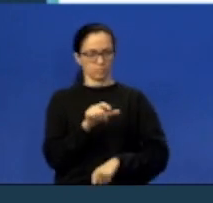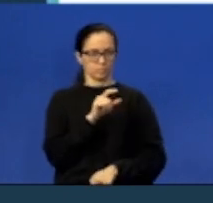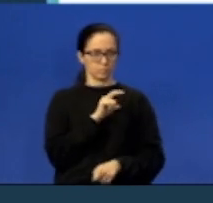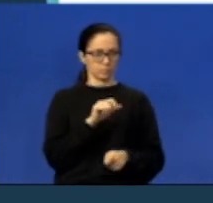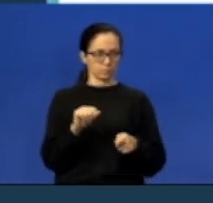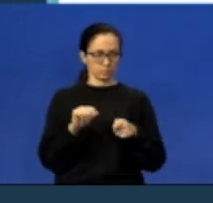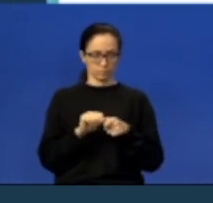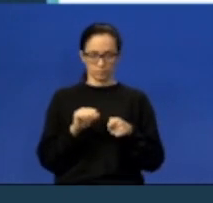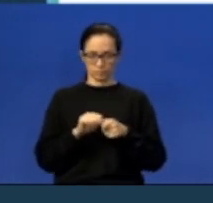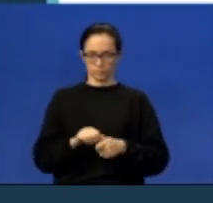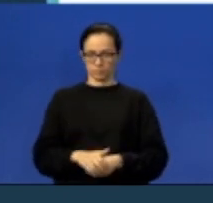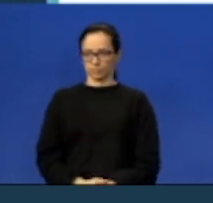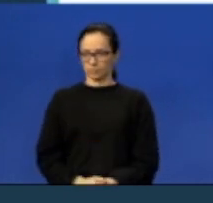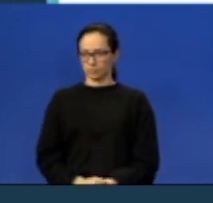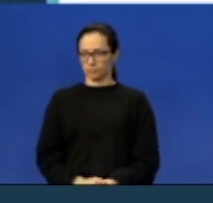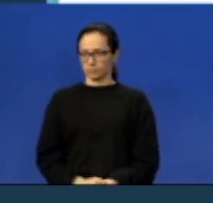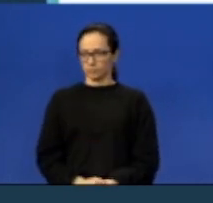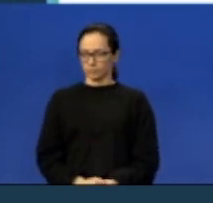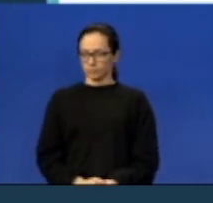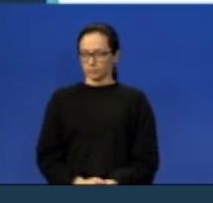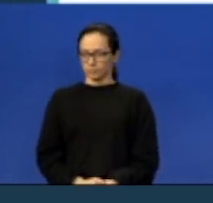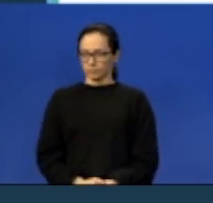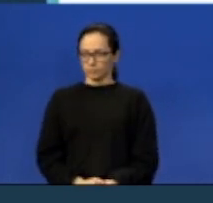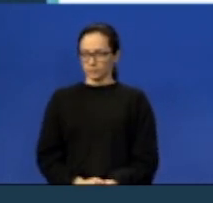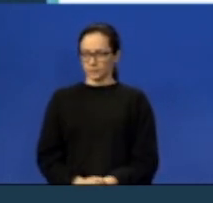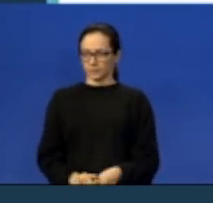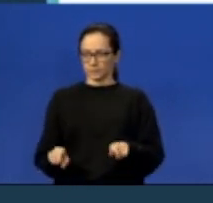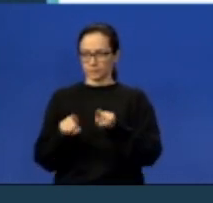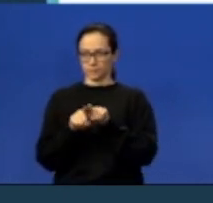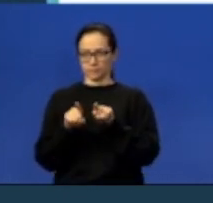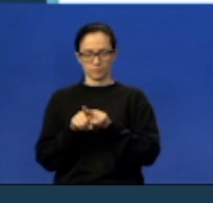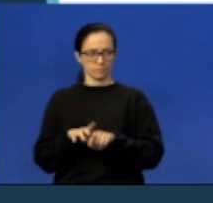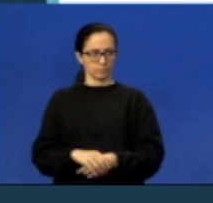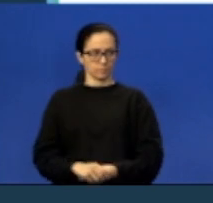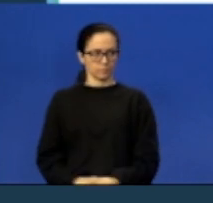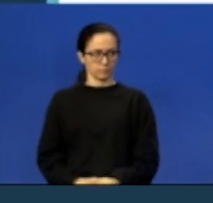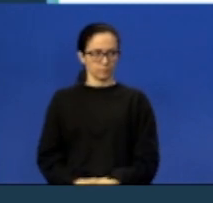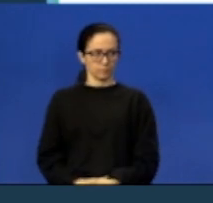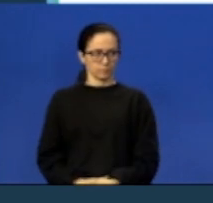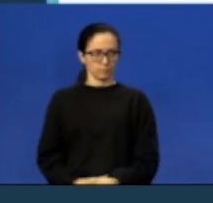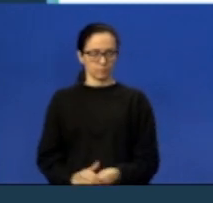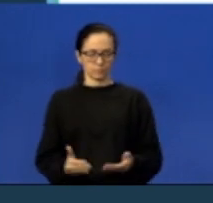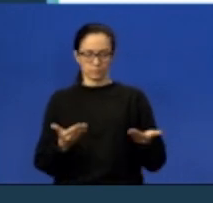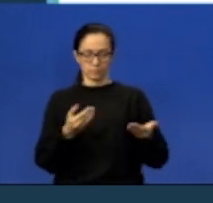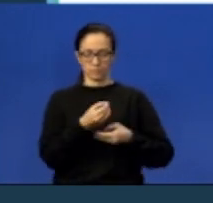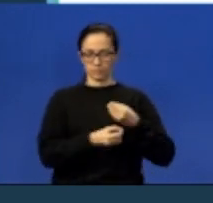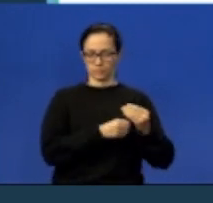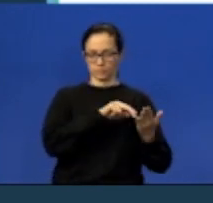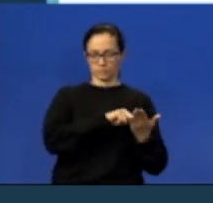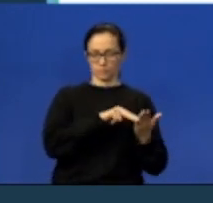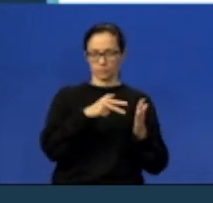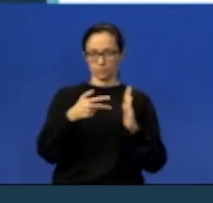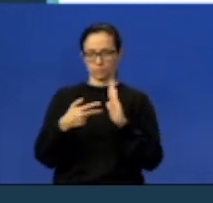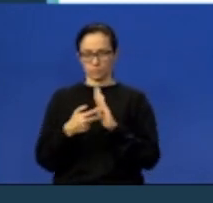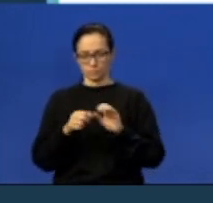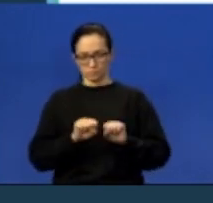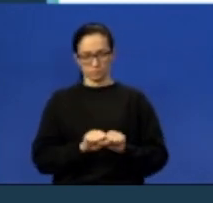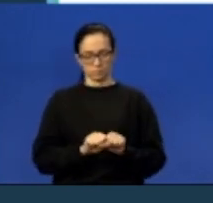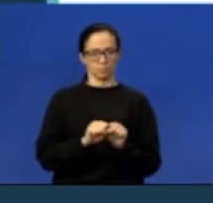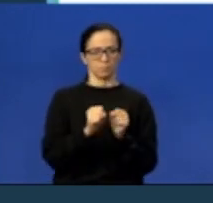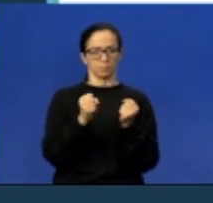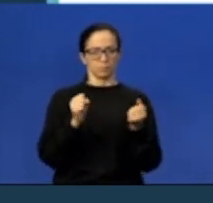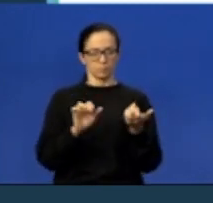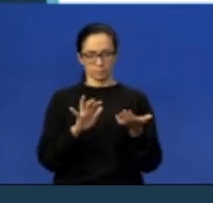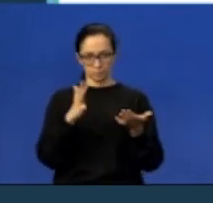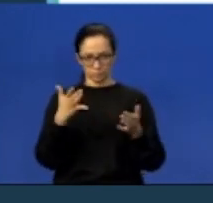consequência, a fratura. Nesse próximo slide, a gente vê o conceito, né, do estresse, que seria uma carga ou